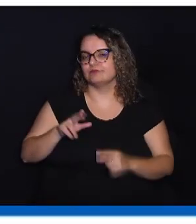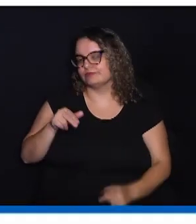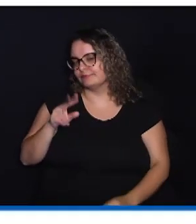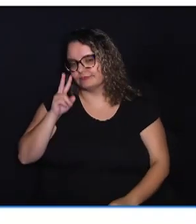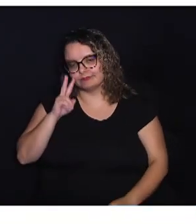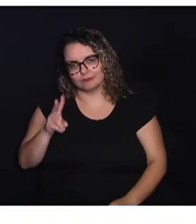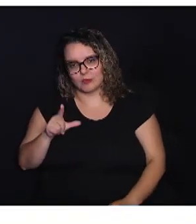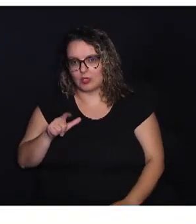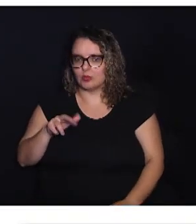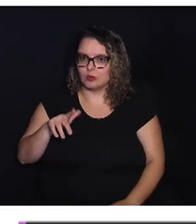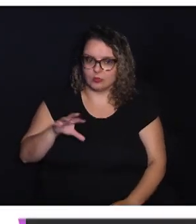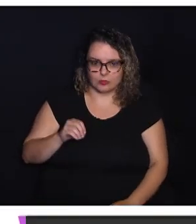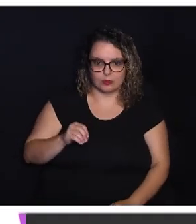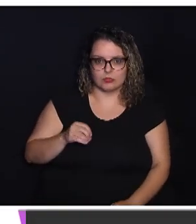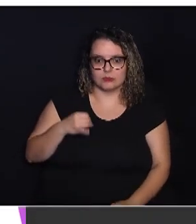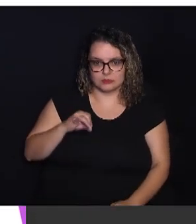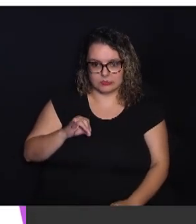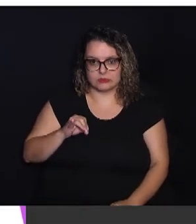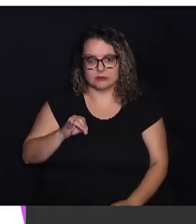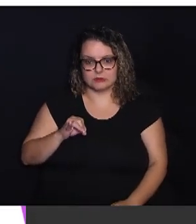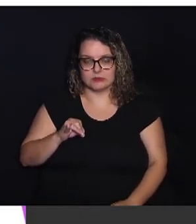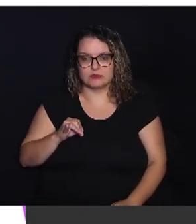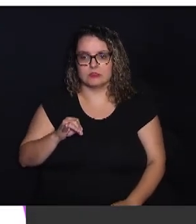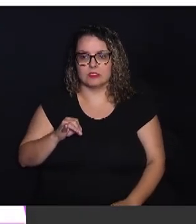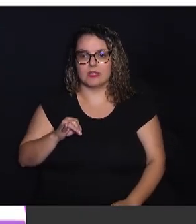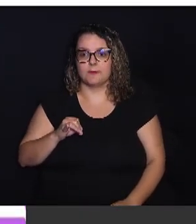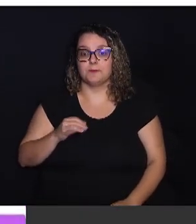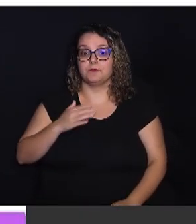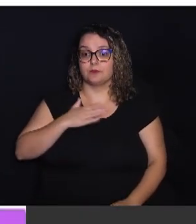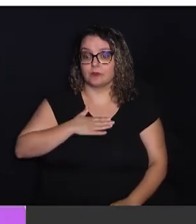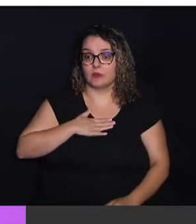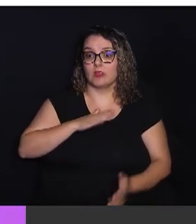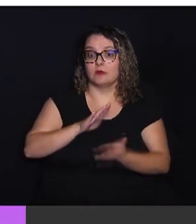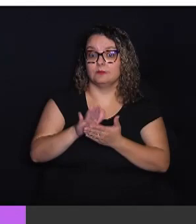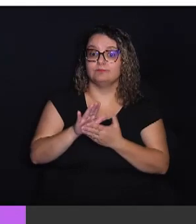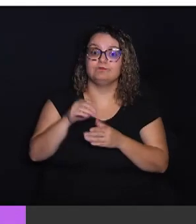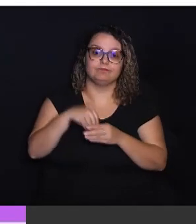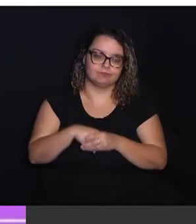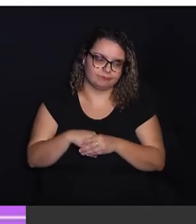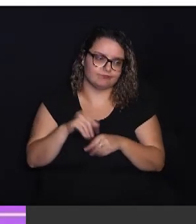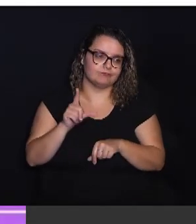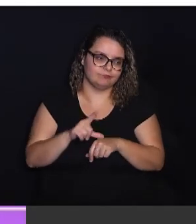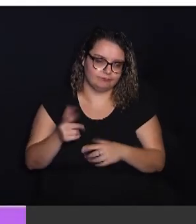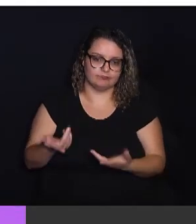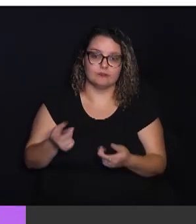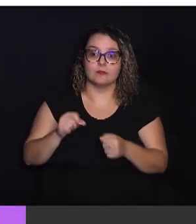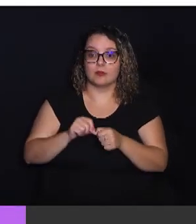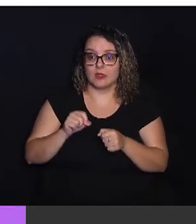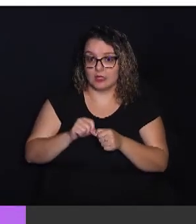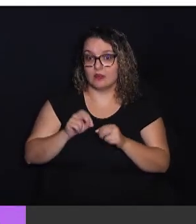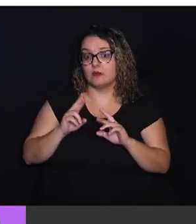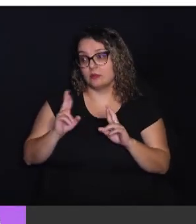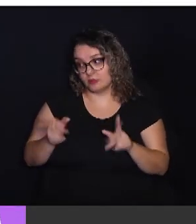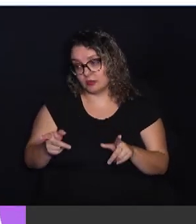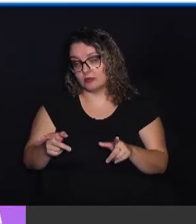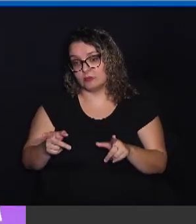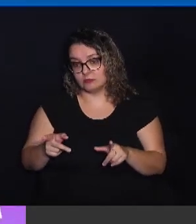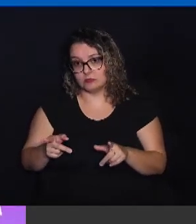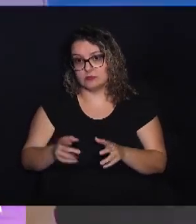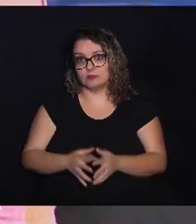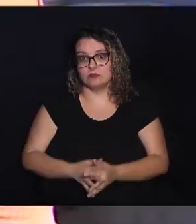lucro se eu colocar as minhas despesas na loja. Então, eu faço isso muito diferenciado.